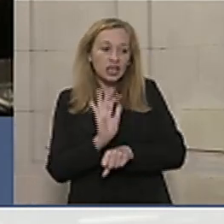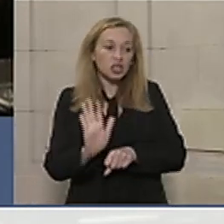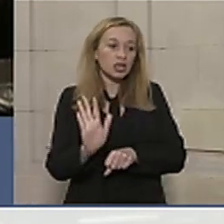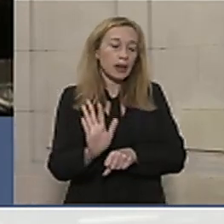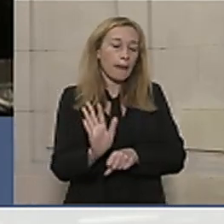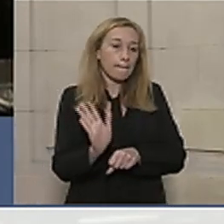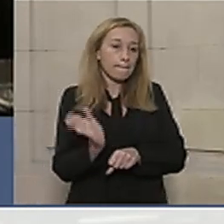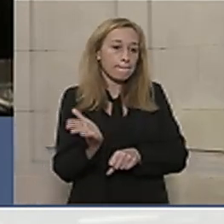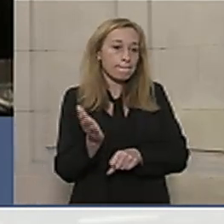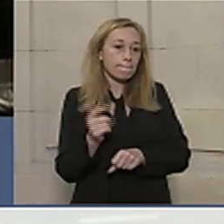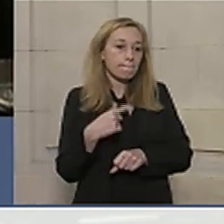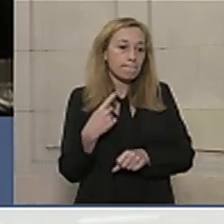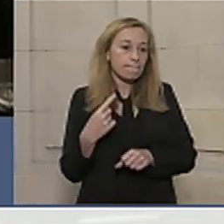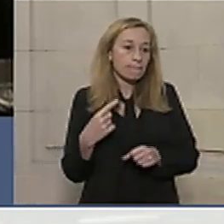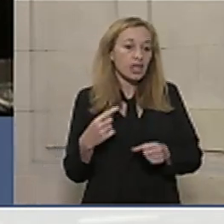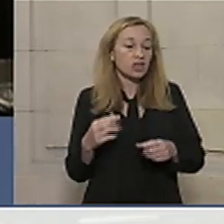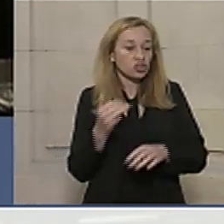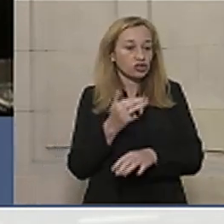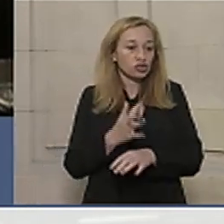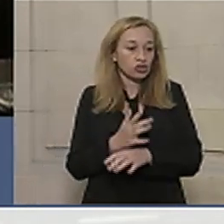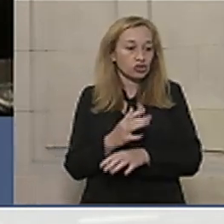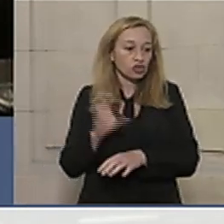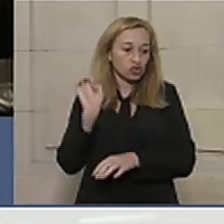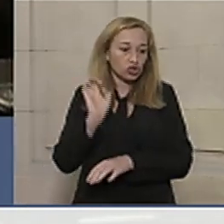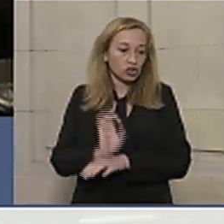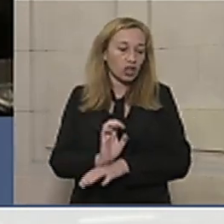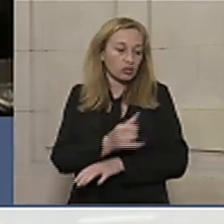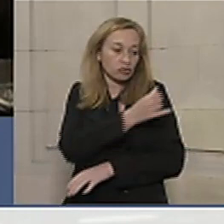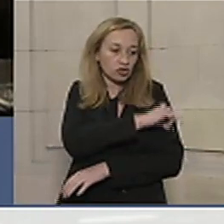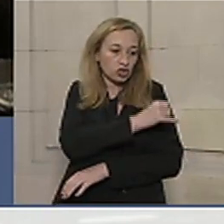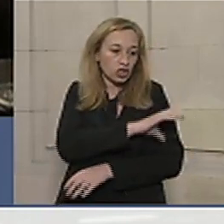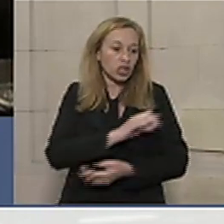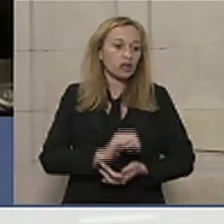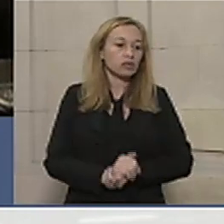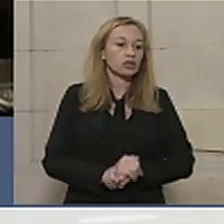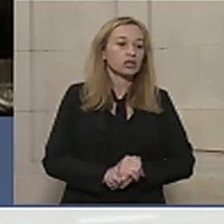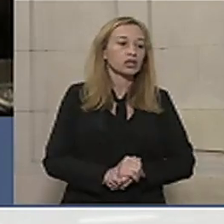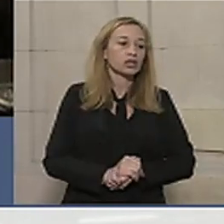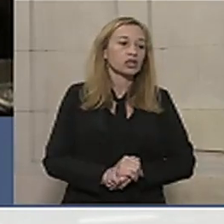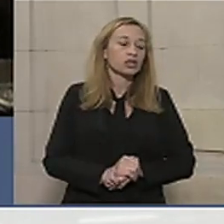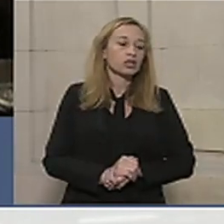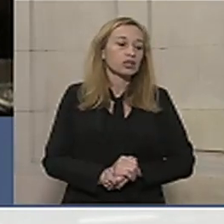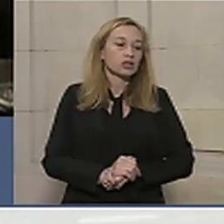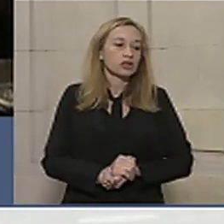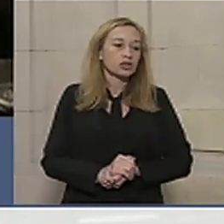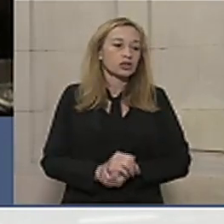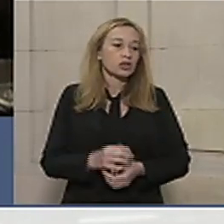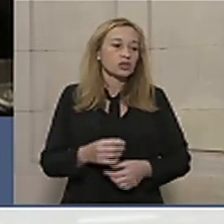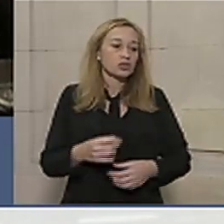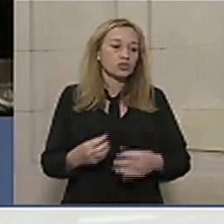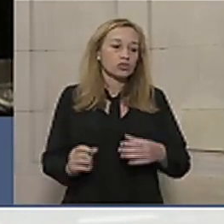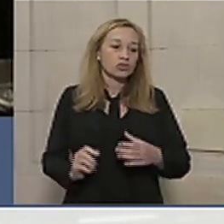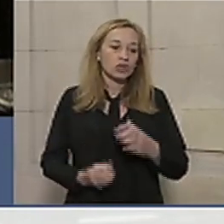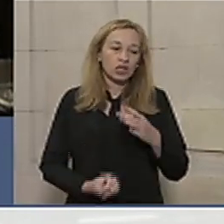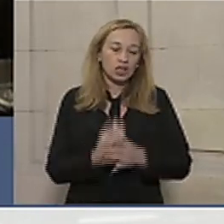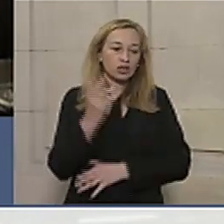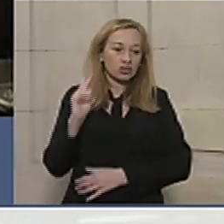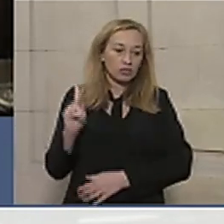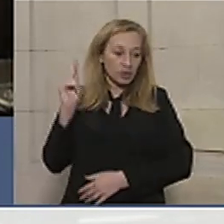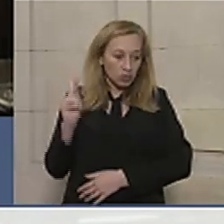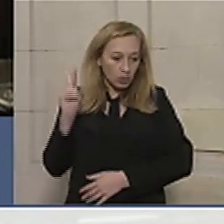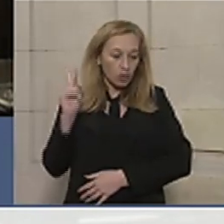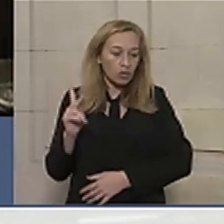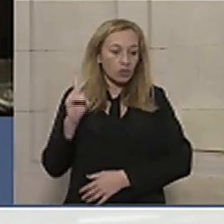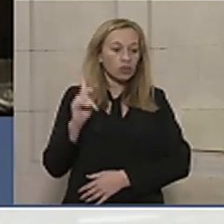para o nosso estado do Rio de Janeiro, região sensível por conta da questão da dinâmica da produção de petróleo,